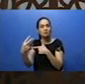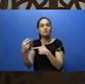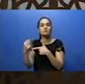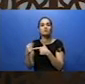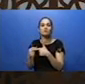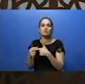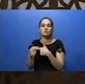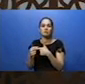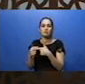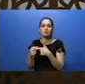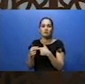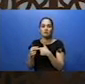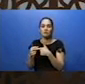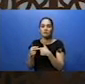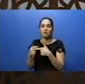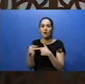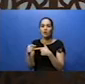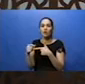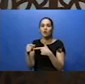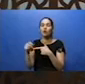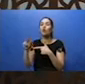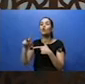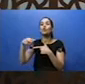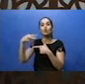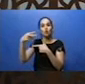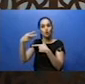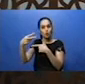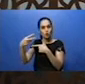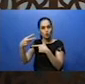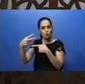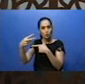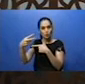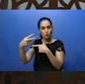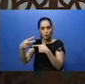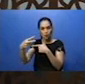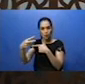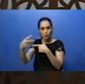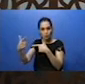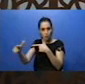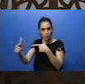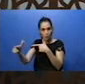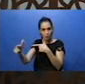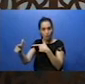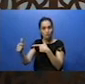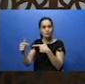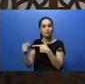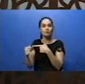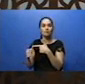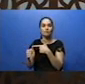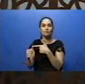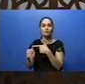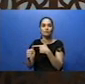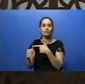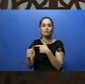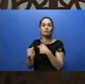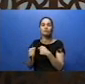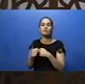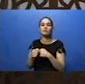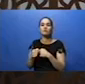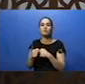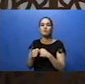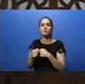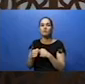2 dá 8. Também é par, então escolho 2. 8 dividido